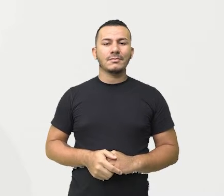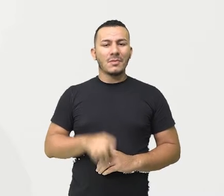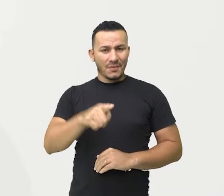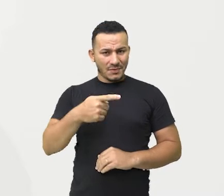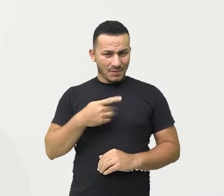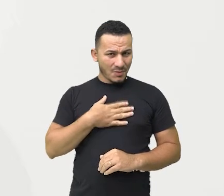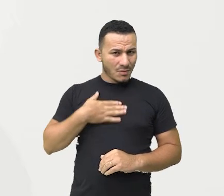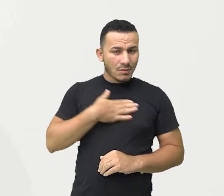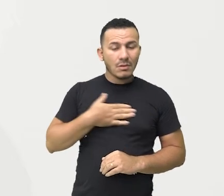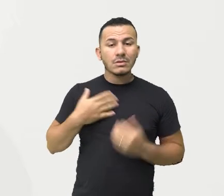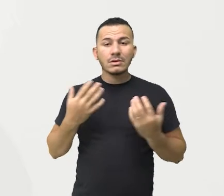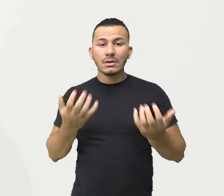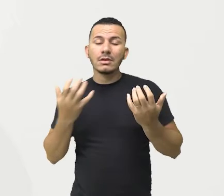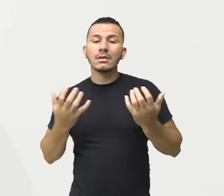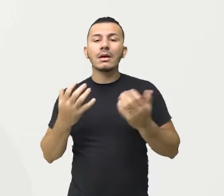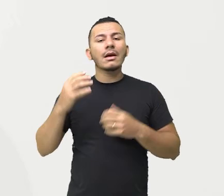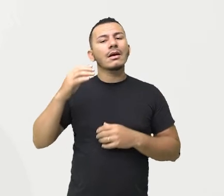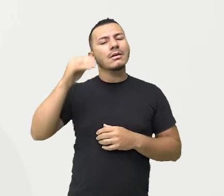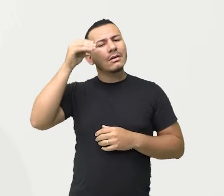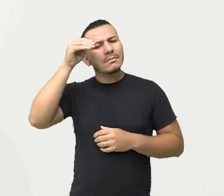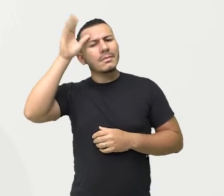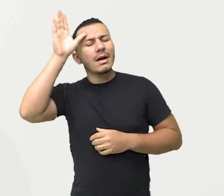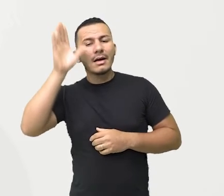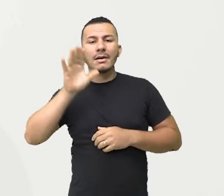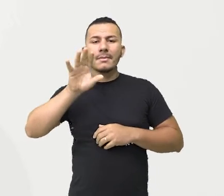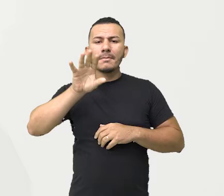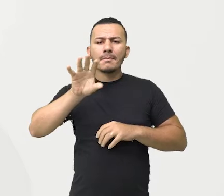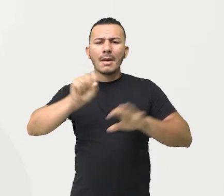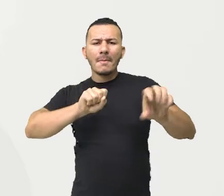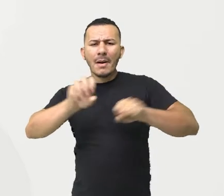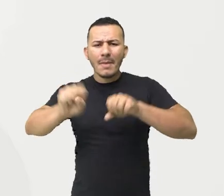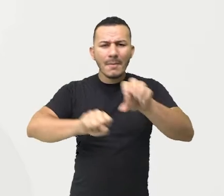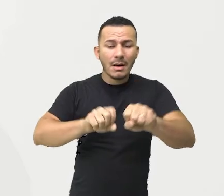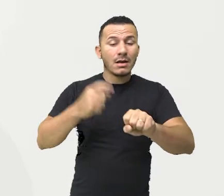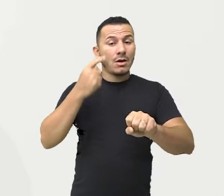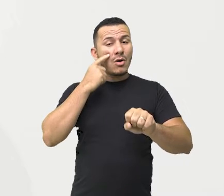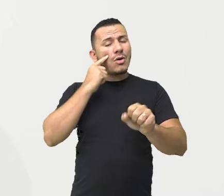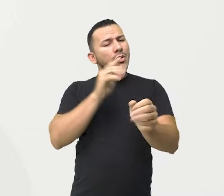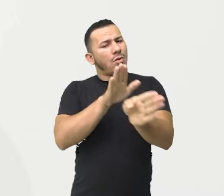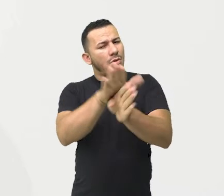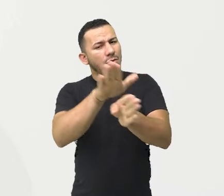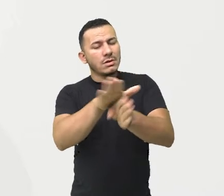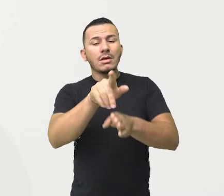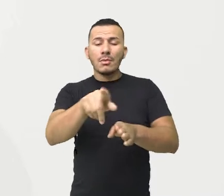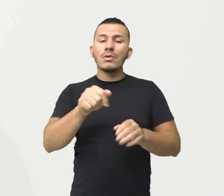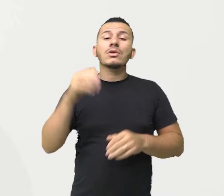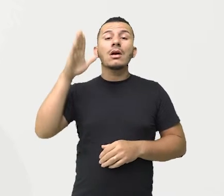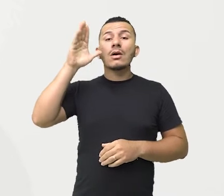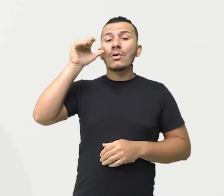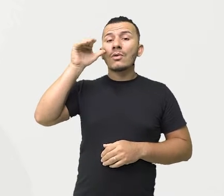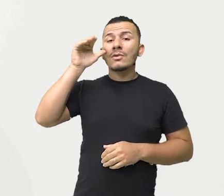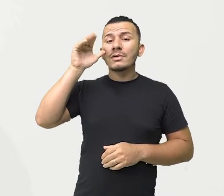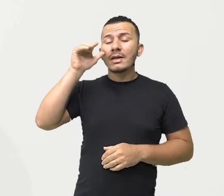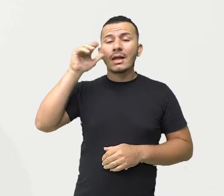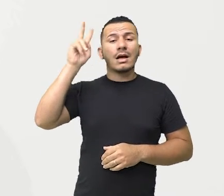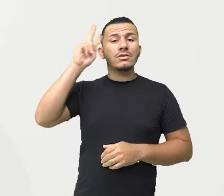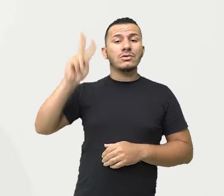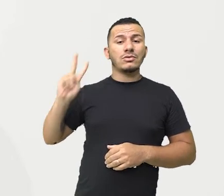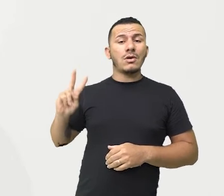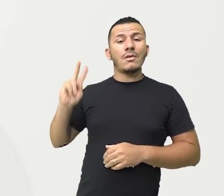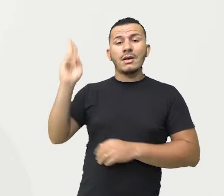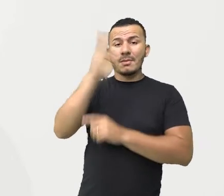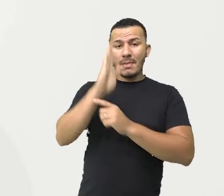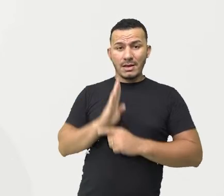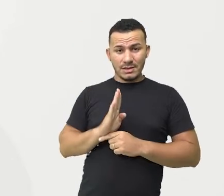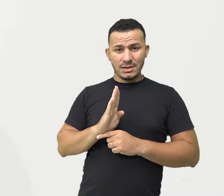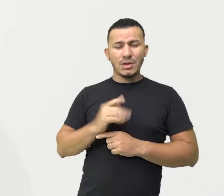gente, gosta de obter muito conhecimento, leia as curiosidades da história do Brasil que separamos